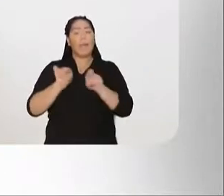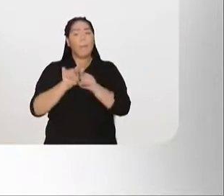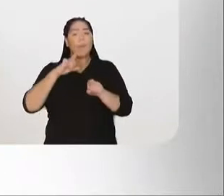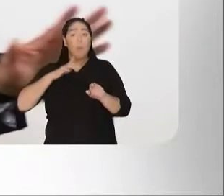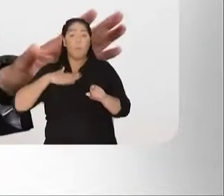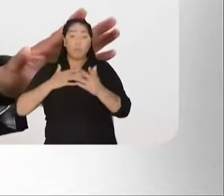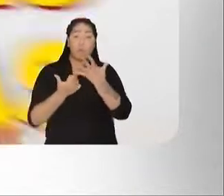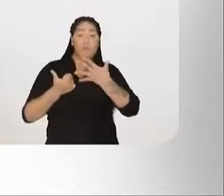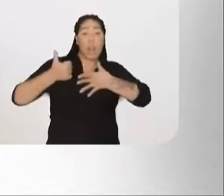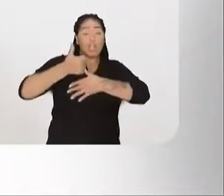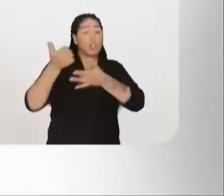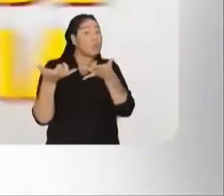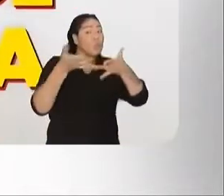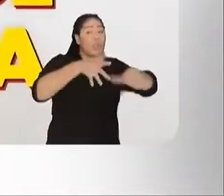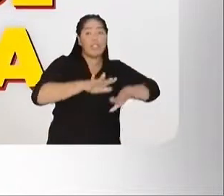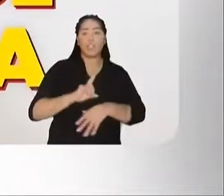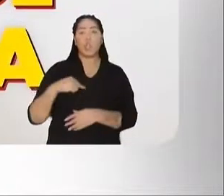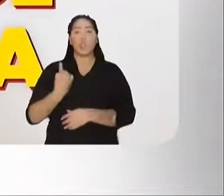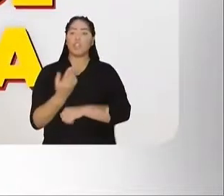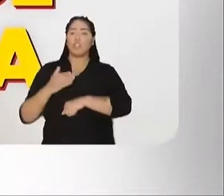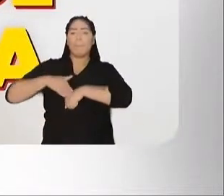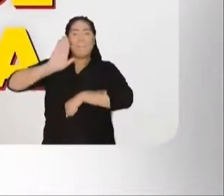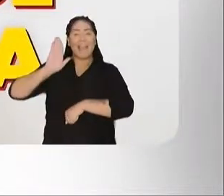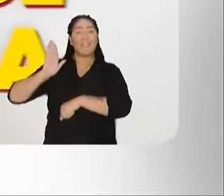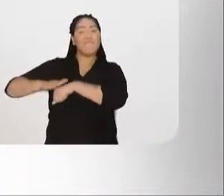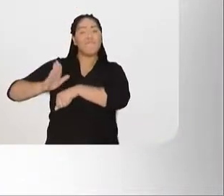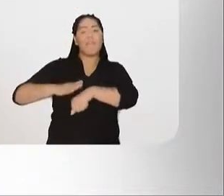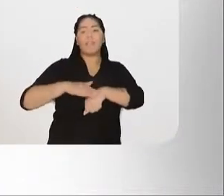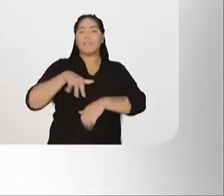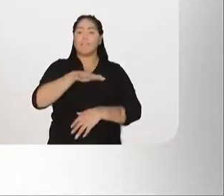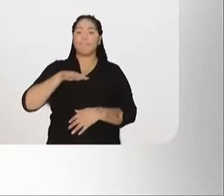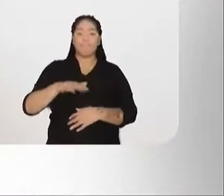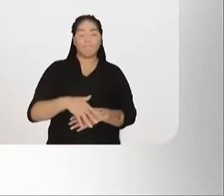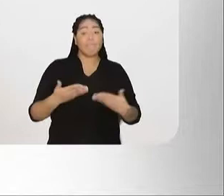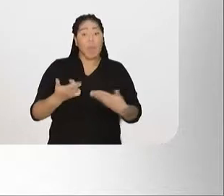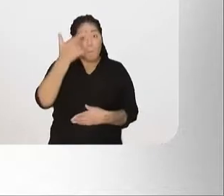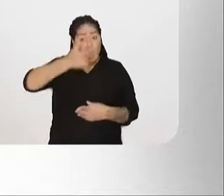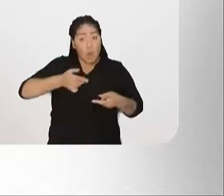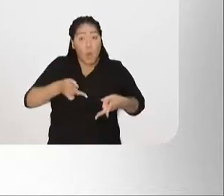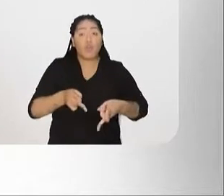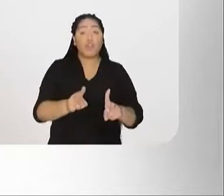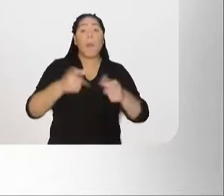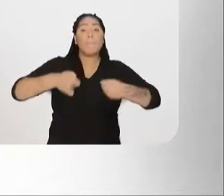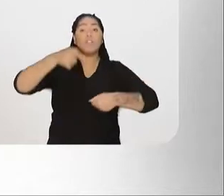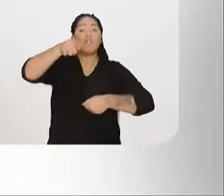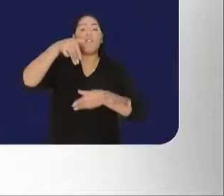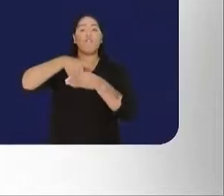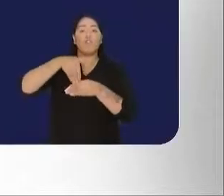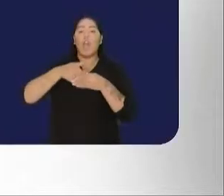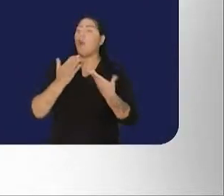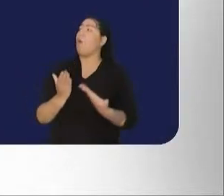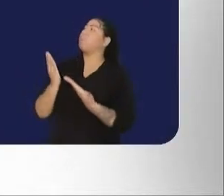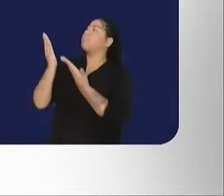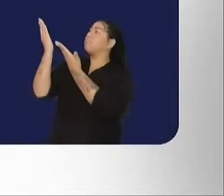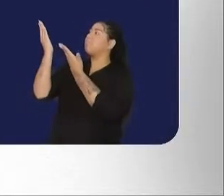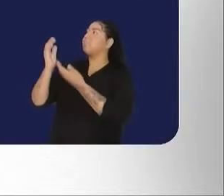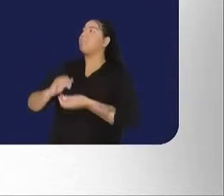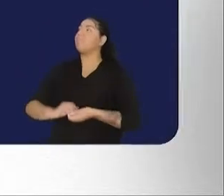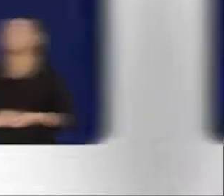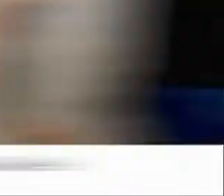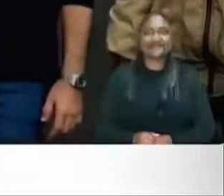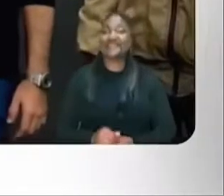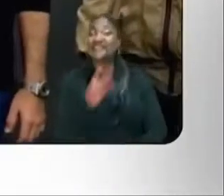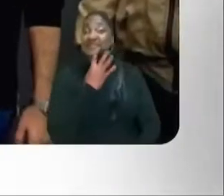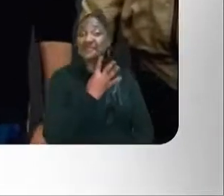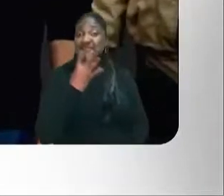todos os meus privilégios e ser um dos deputados mais produtivos da Câmara. Por isso, para continuar o bom combate, eu preciso do seu voto. Kim Kataguiri,